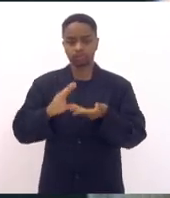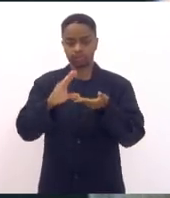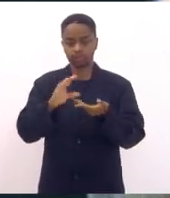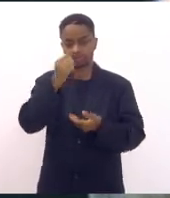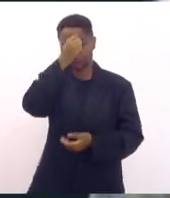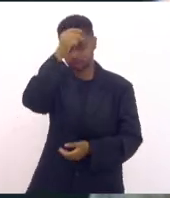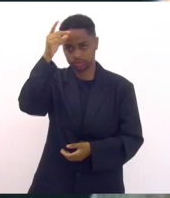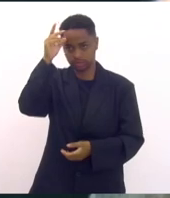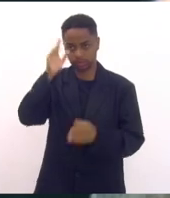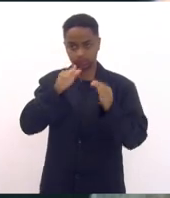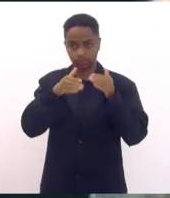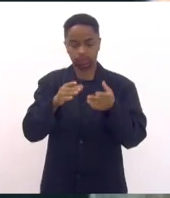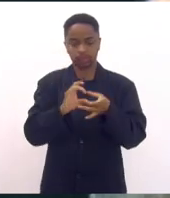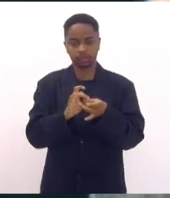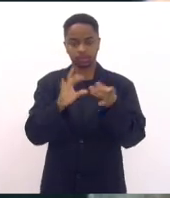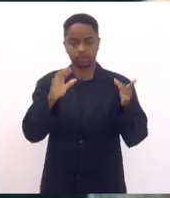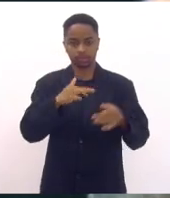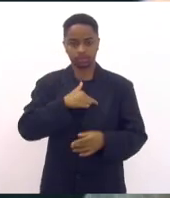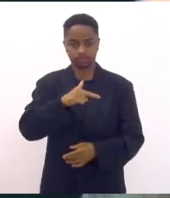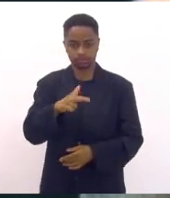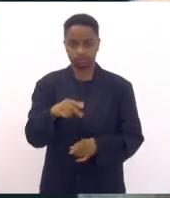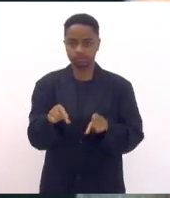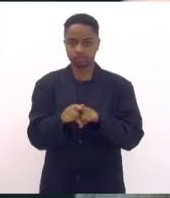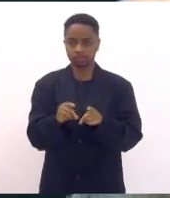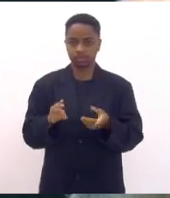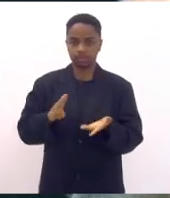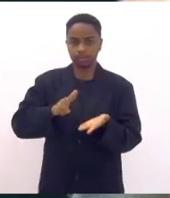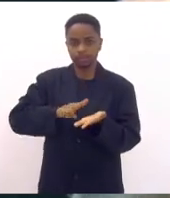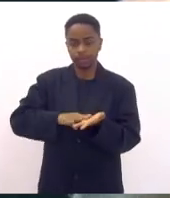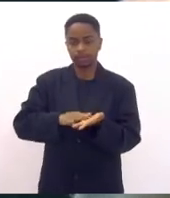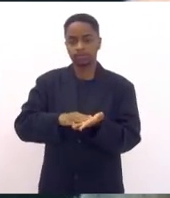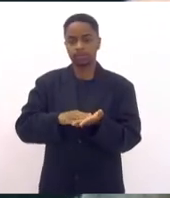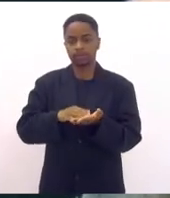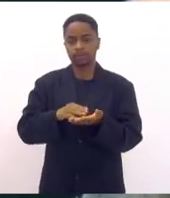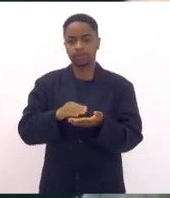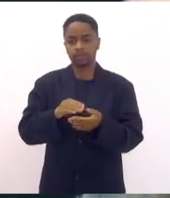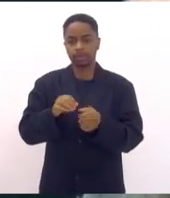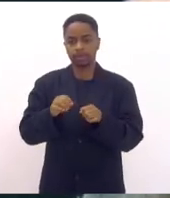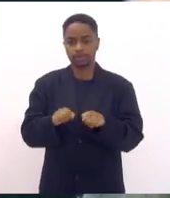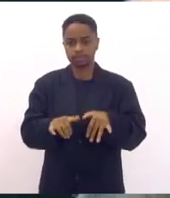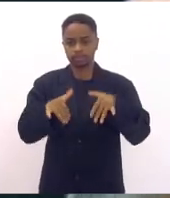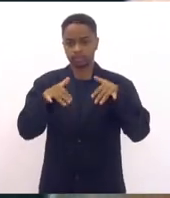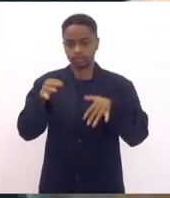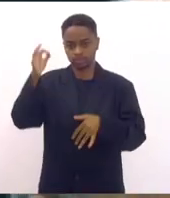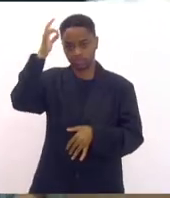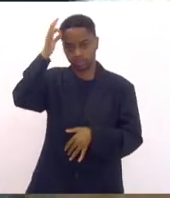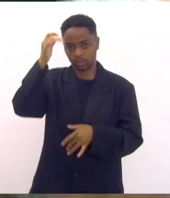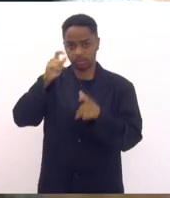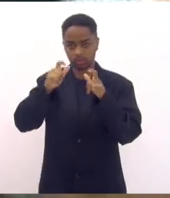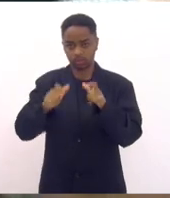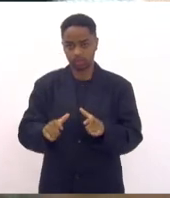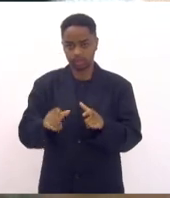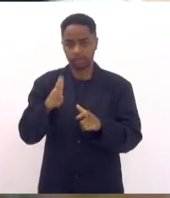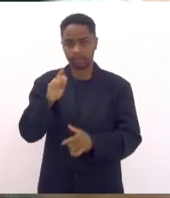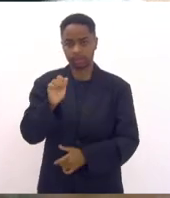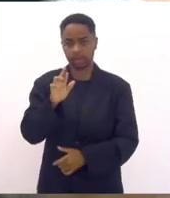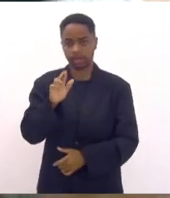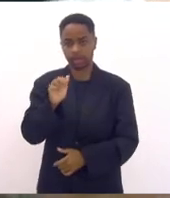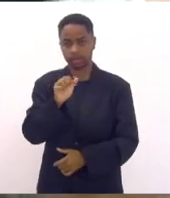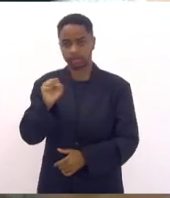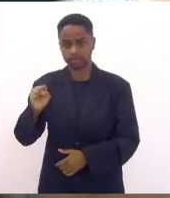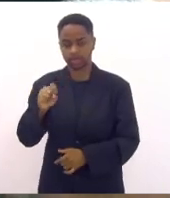liberdade religiosa e membro da Assembleia espiritual local dos barrais do Rio de Janeiro